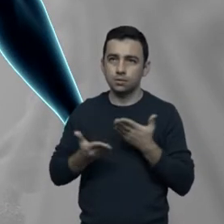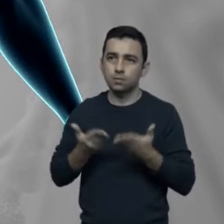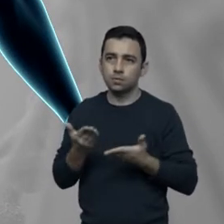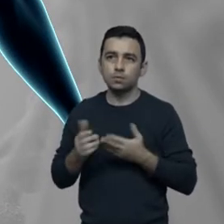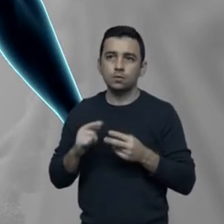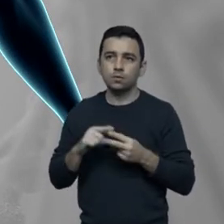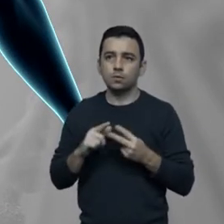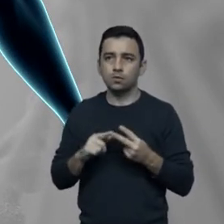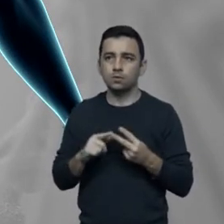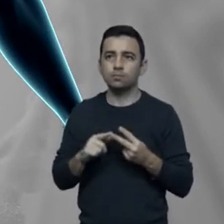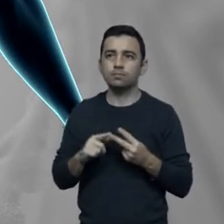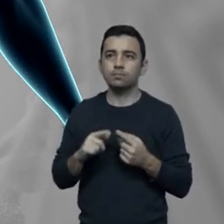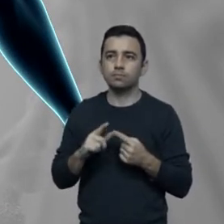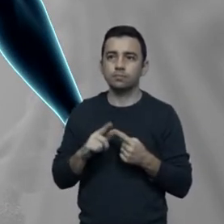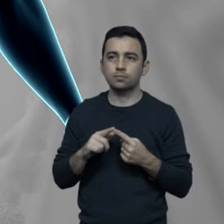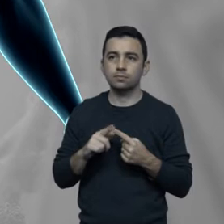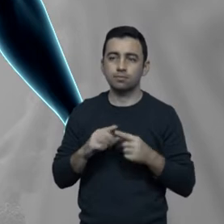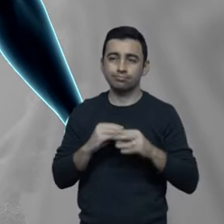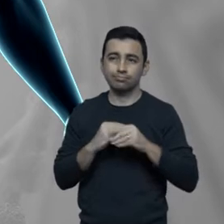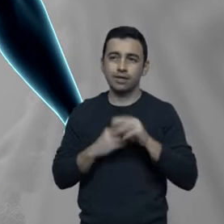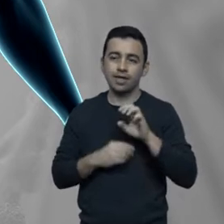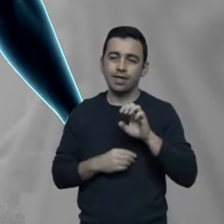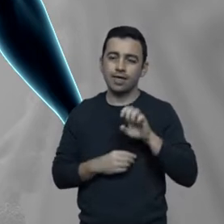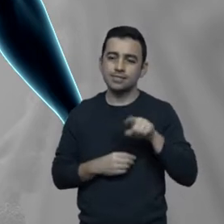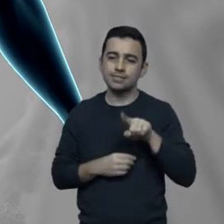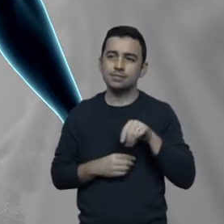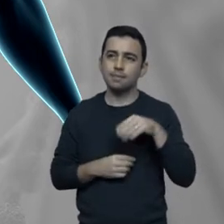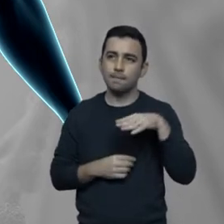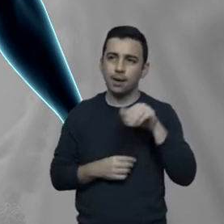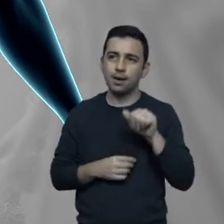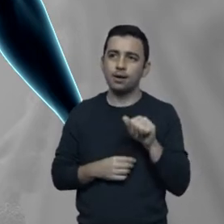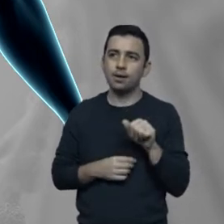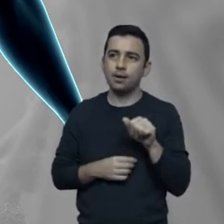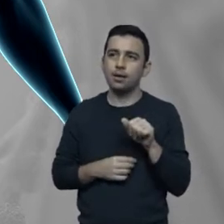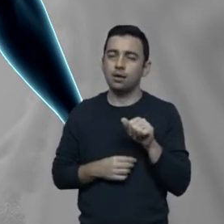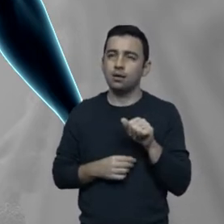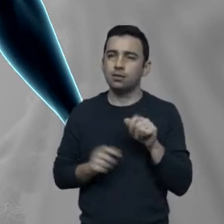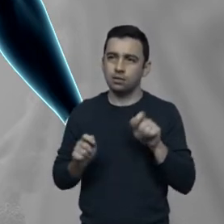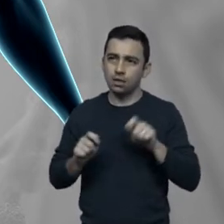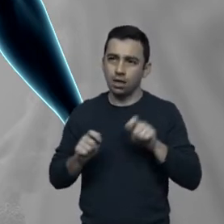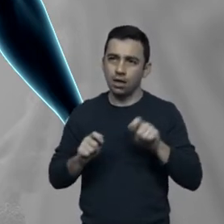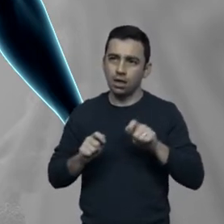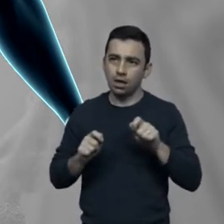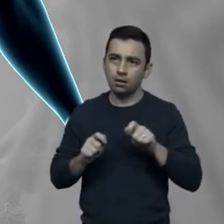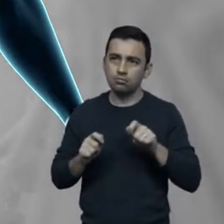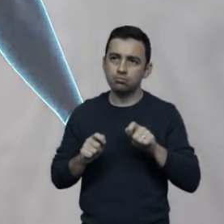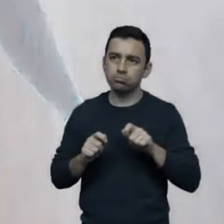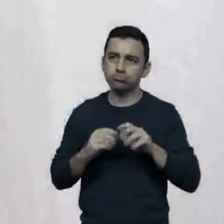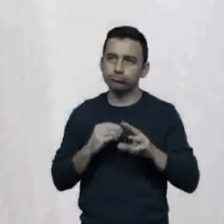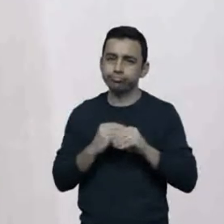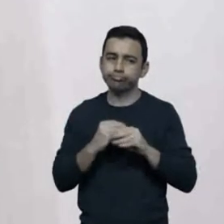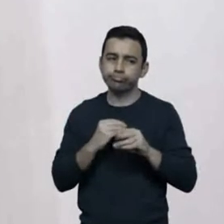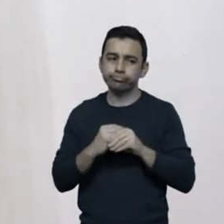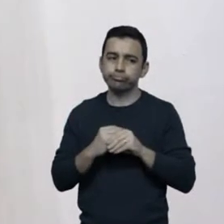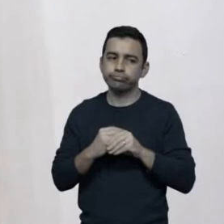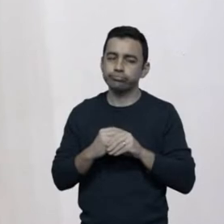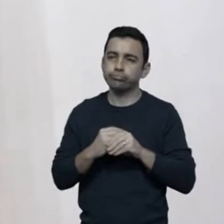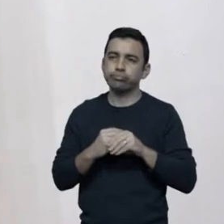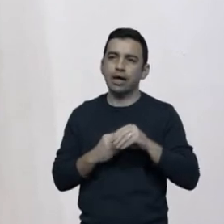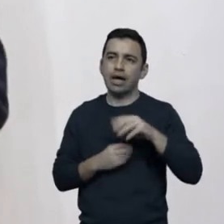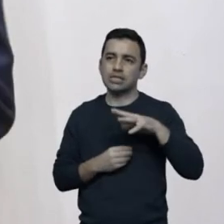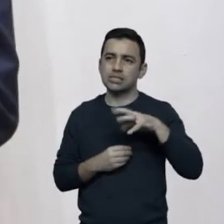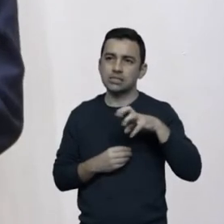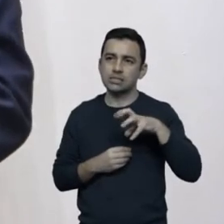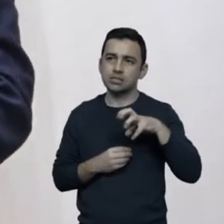Um que é a reposição enzimática, que você repõe essa enzima, essa galactosidase que falta no organismo.